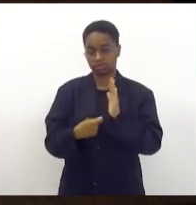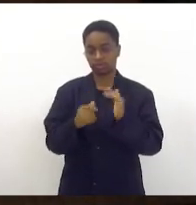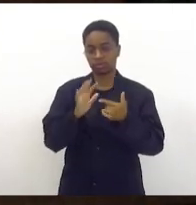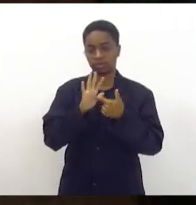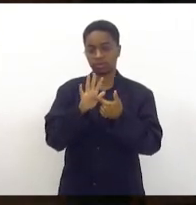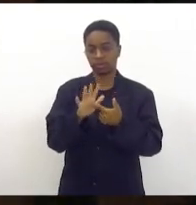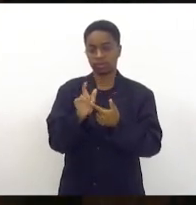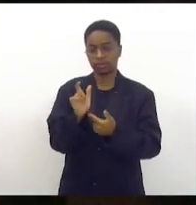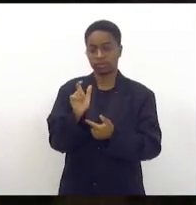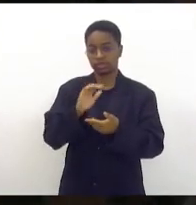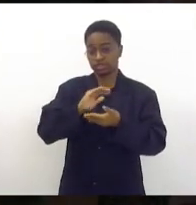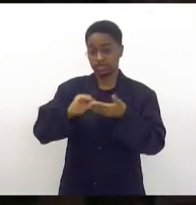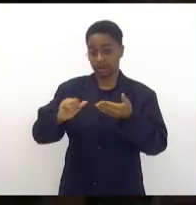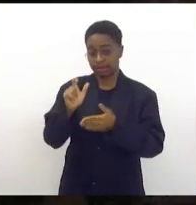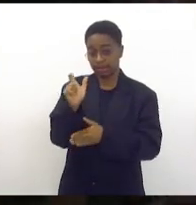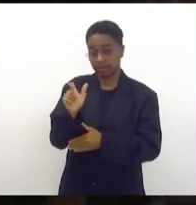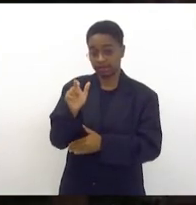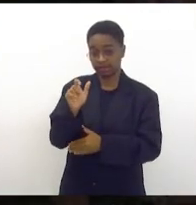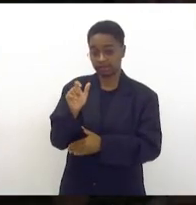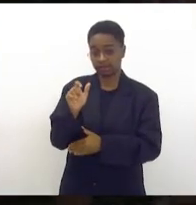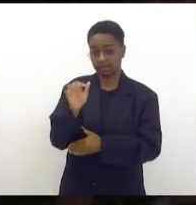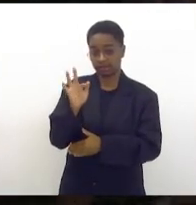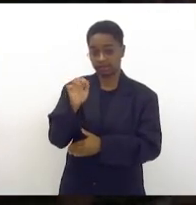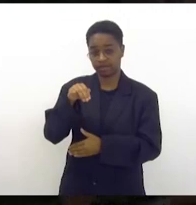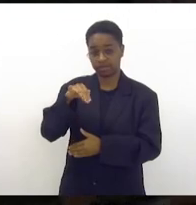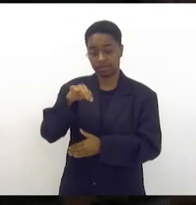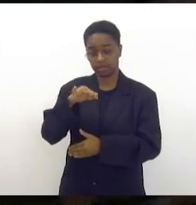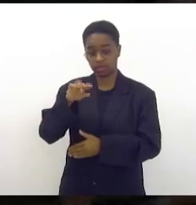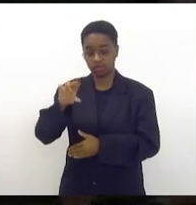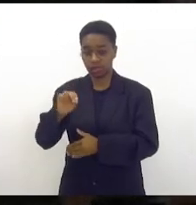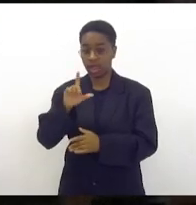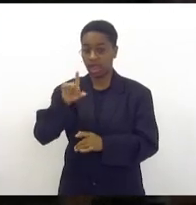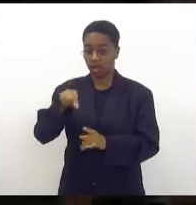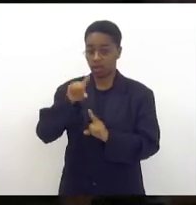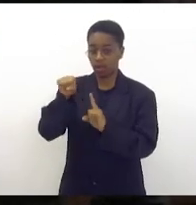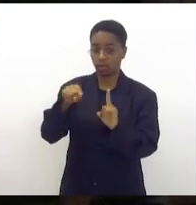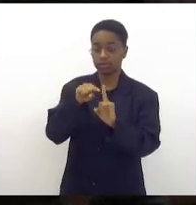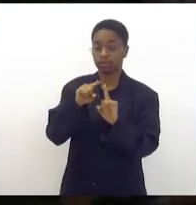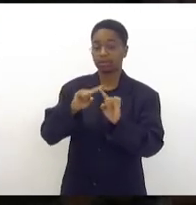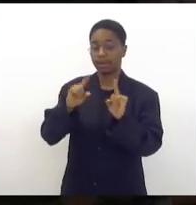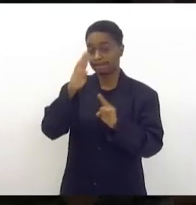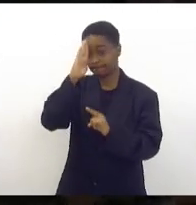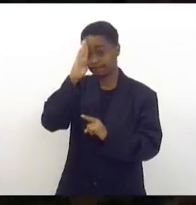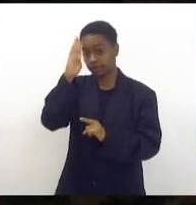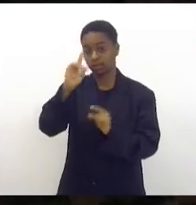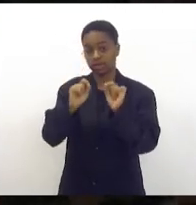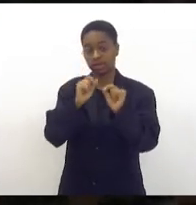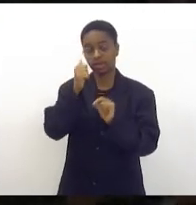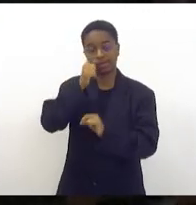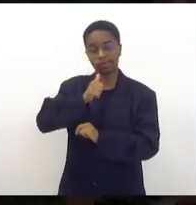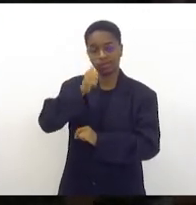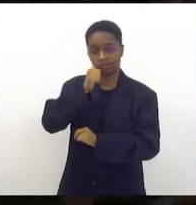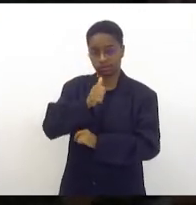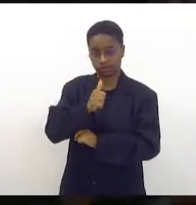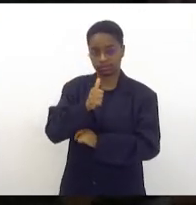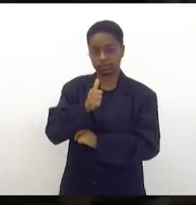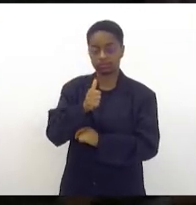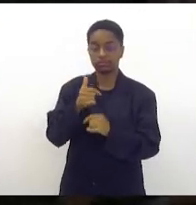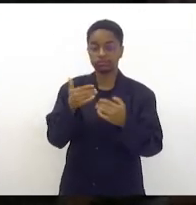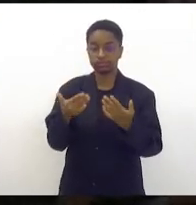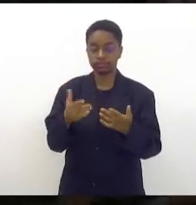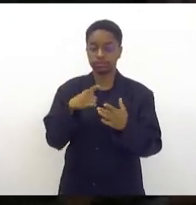invés de excluir a palavra feminino, como é a intenção da emenda original, botar prioritariamente feminino, fazendo